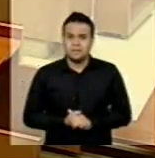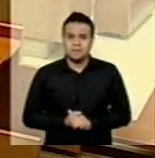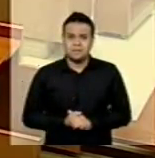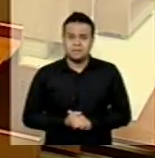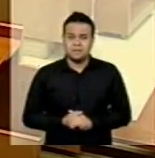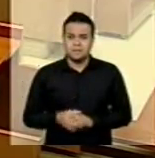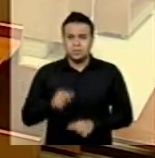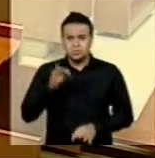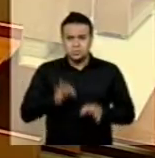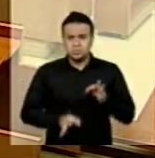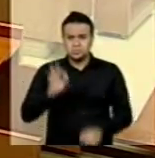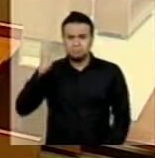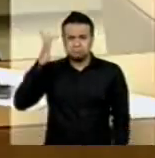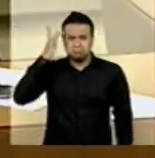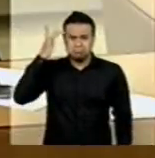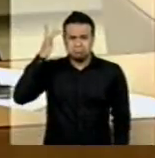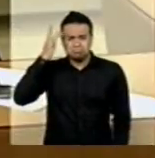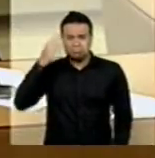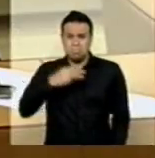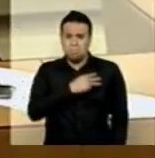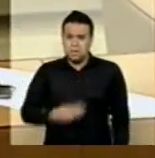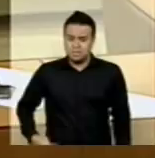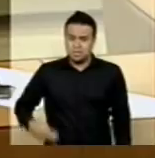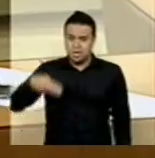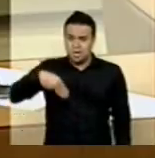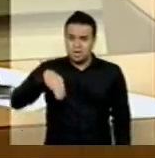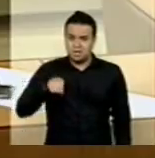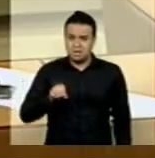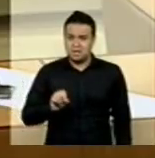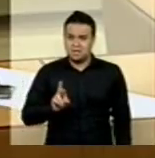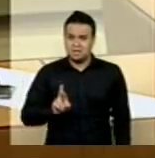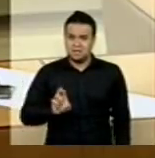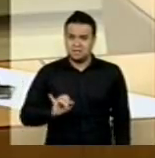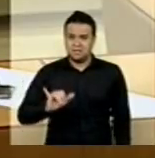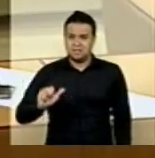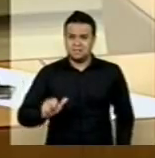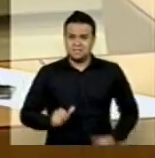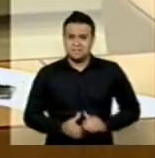juiz desta corte, o ministro Moreira Alves, quando